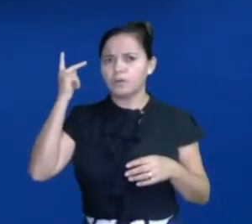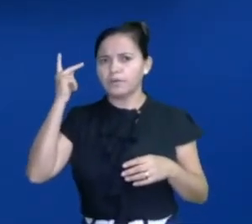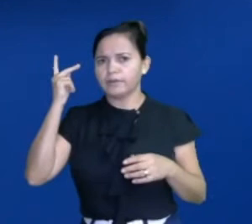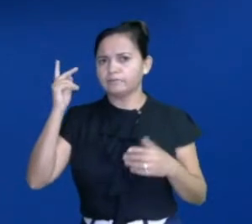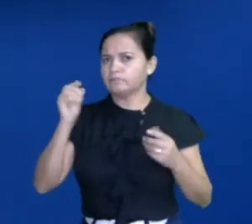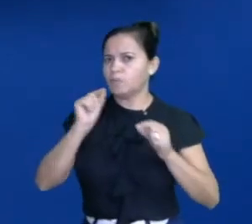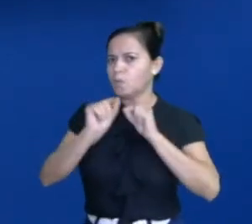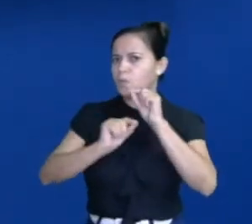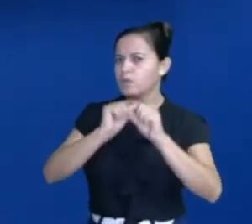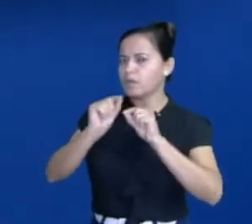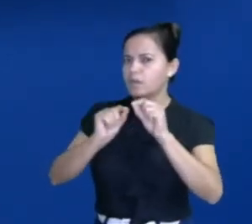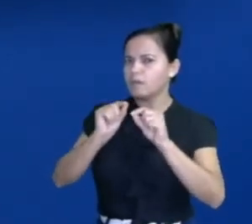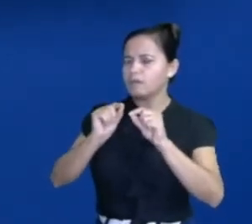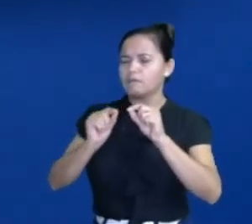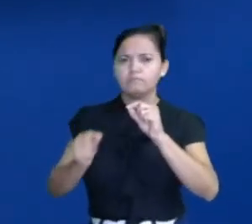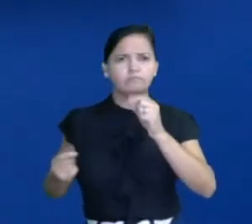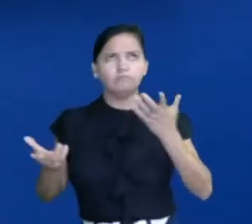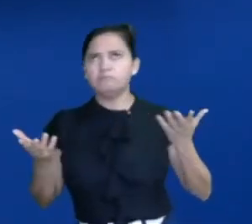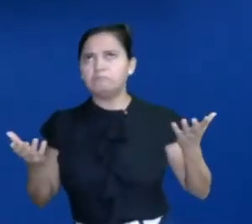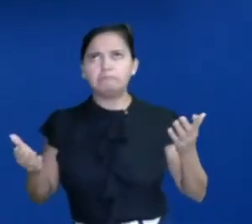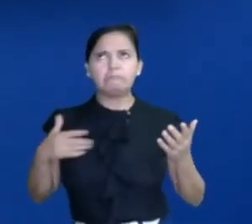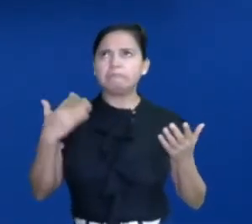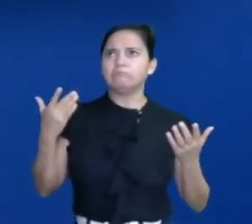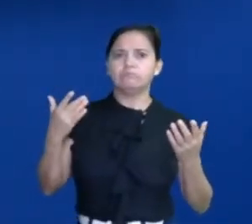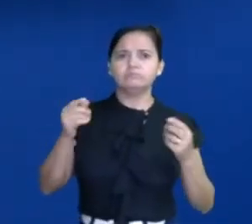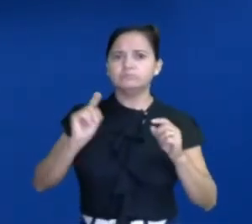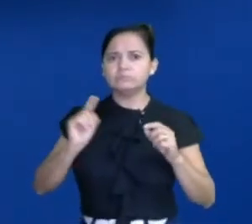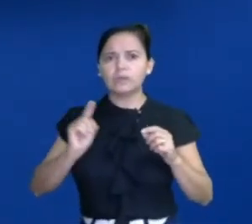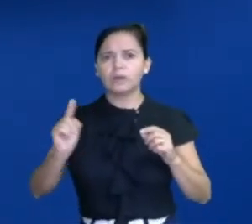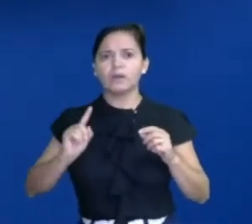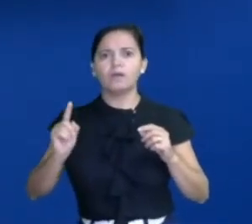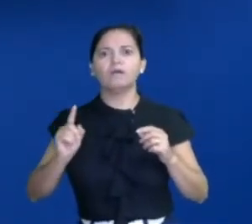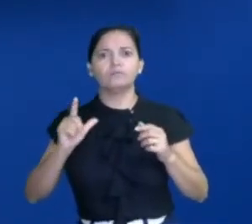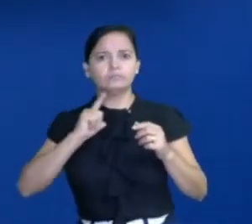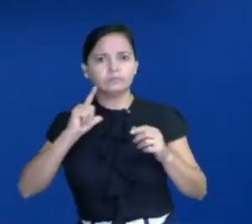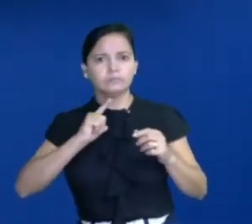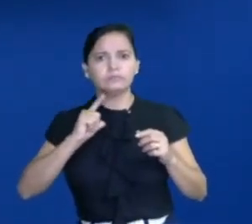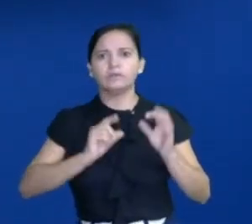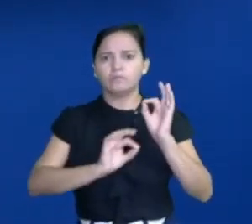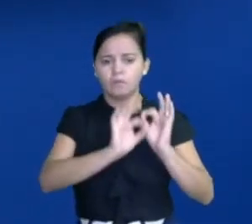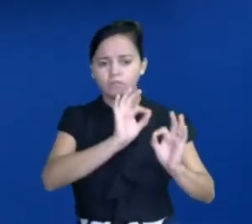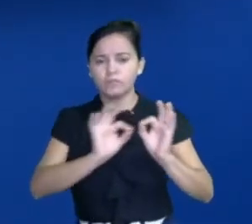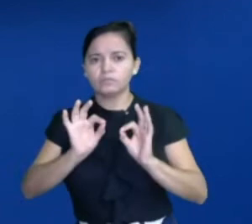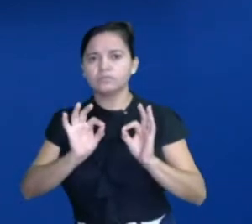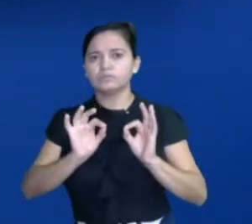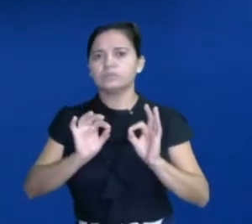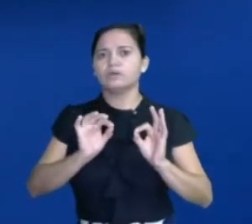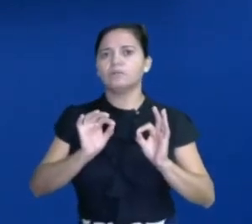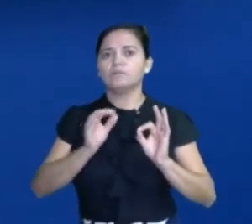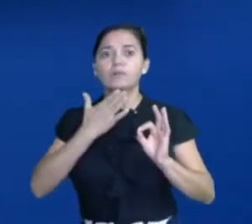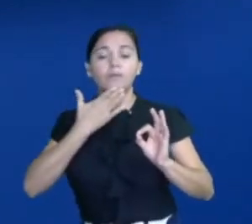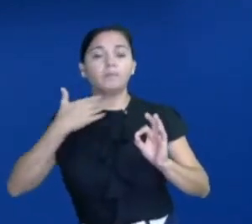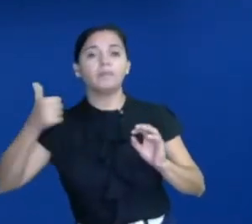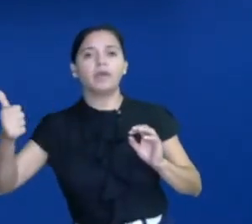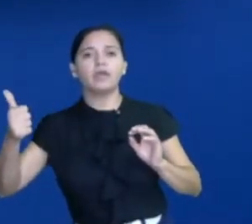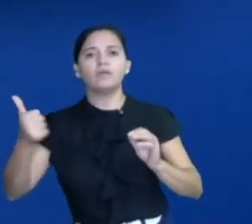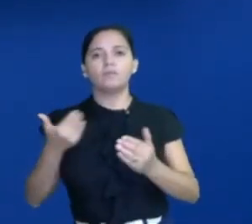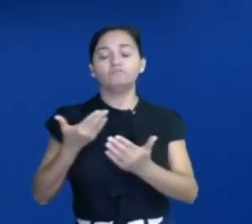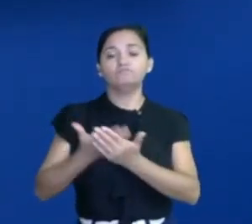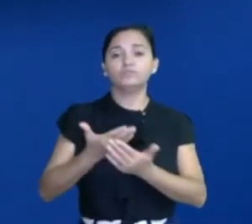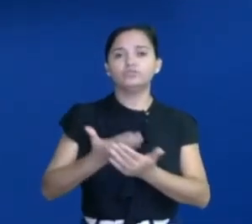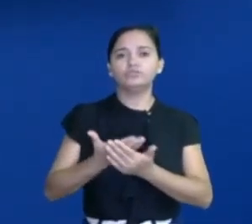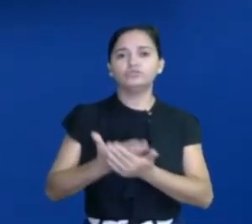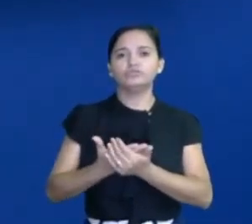ela não acontece assim. Ela é fragmentada para que haja um melhor